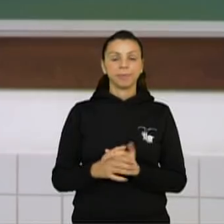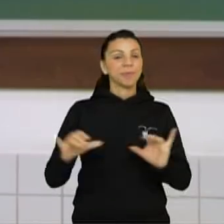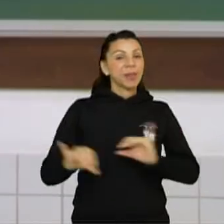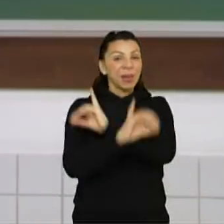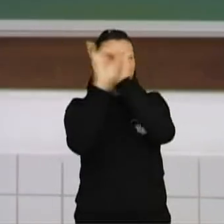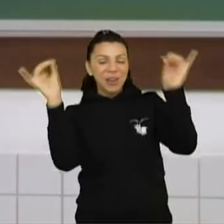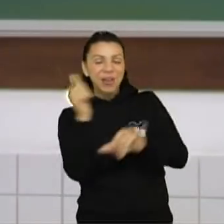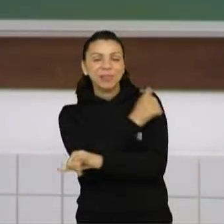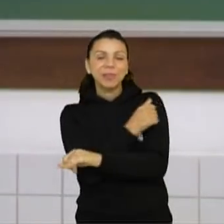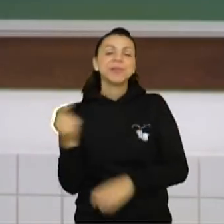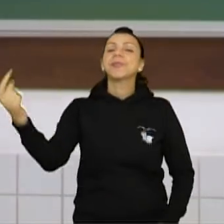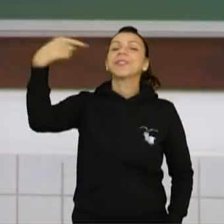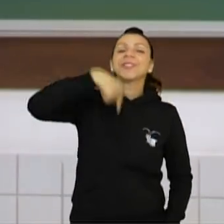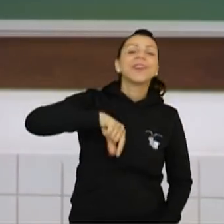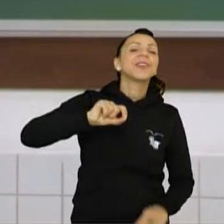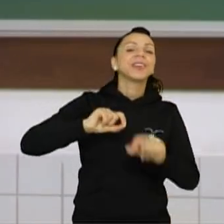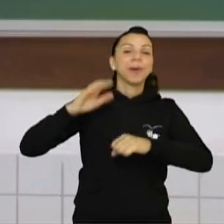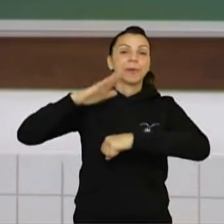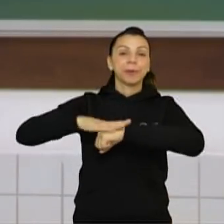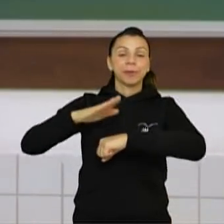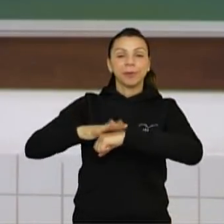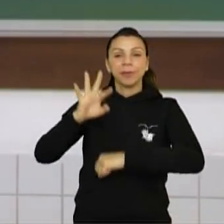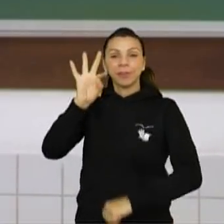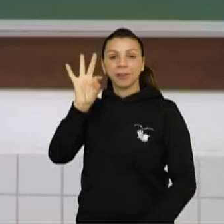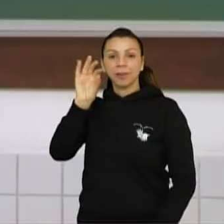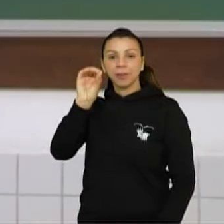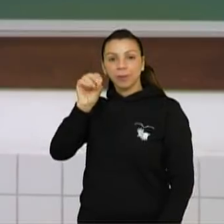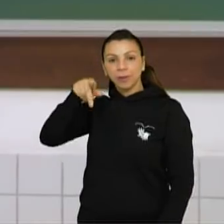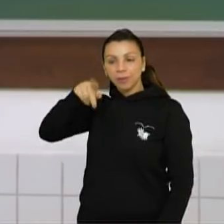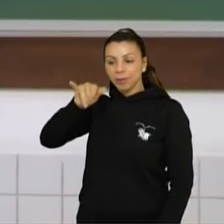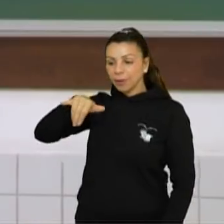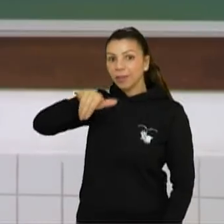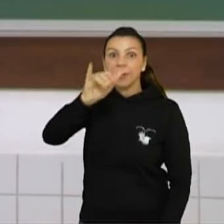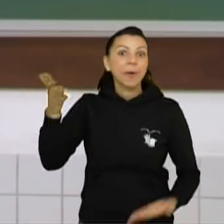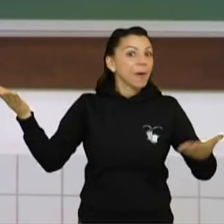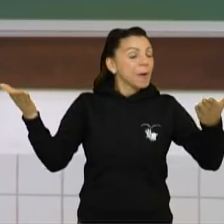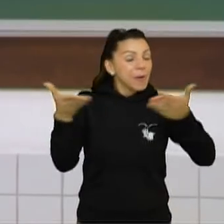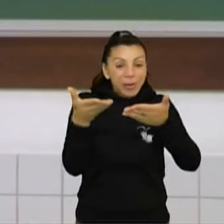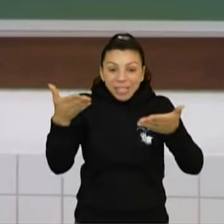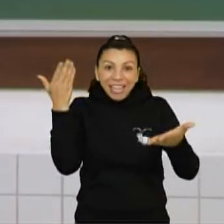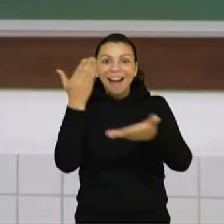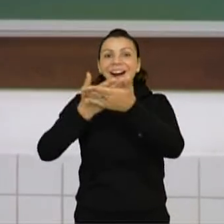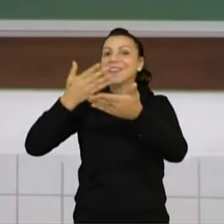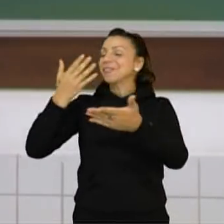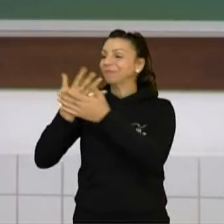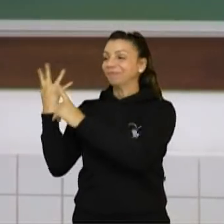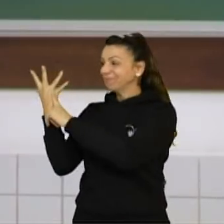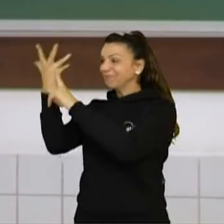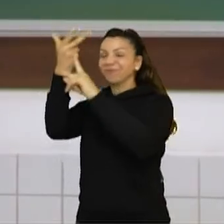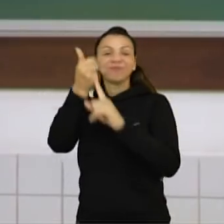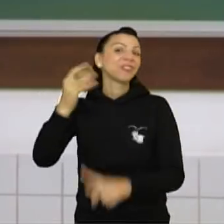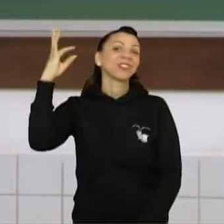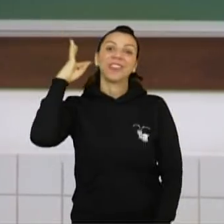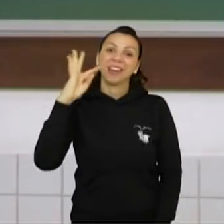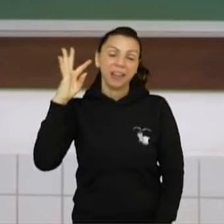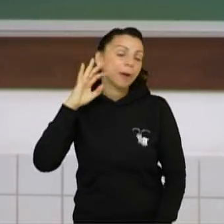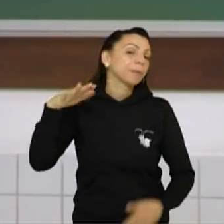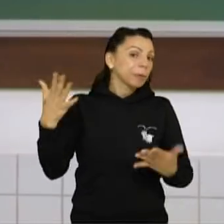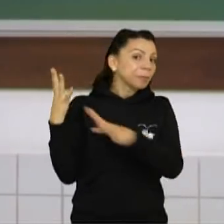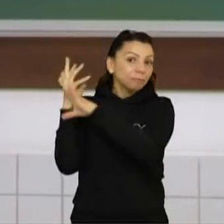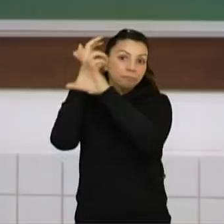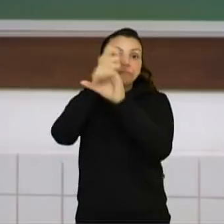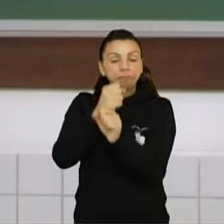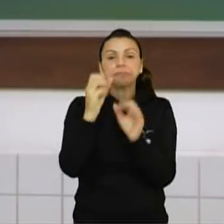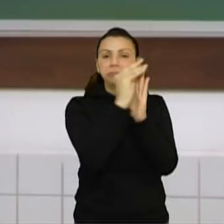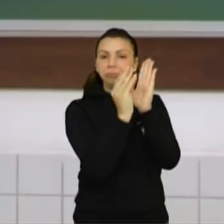Olá, meus alunos, eu estou de volta aqui, sou o professor Toki e nós vamos ter uma aula imperdível agora de arte e até mesmo para relembrar